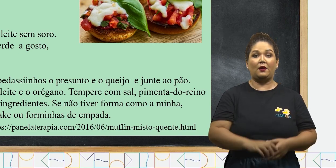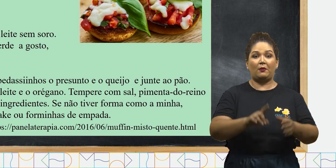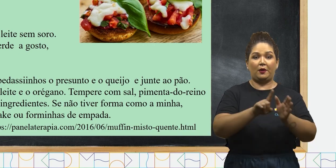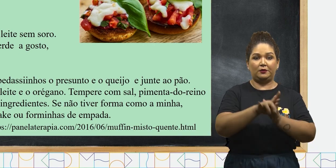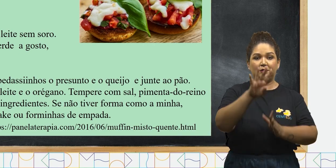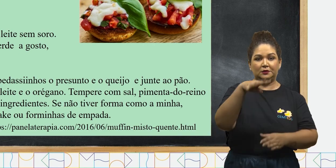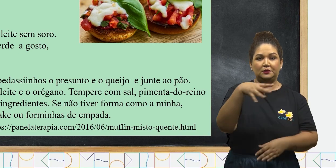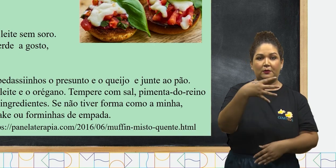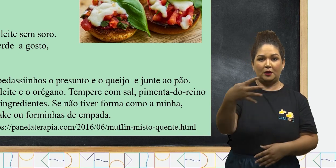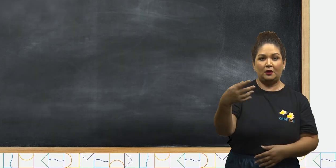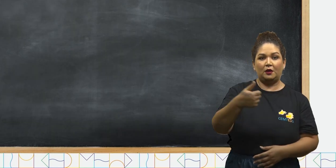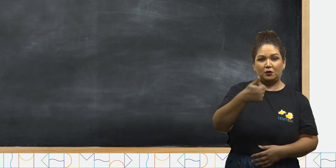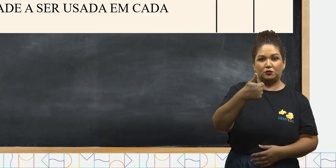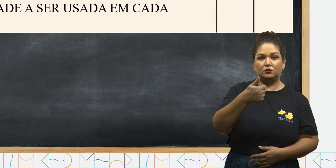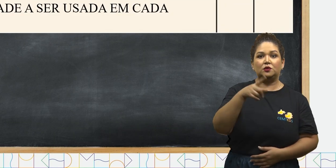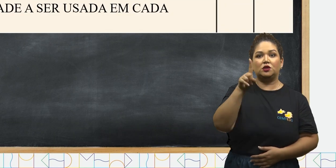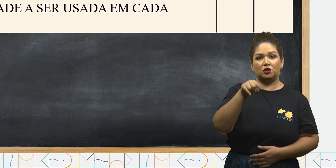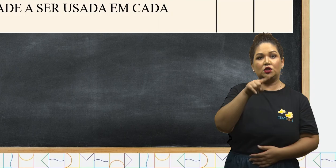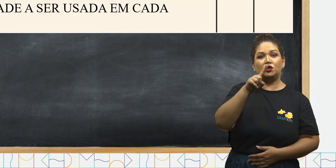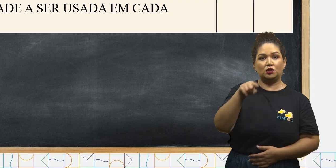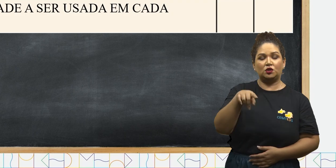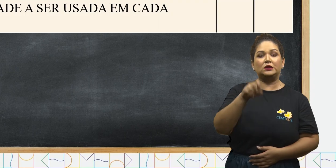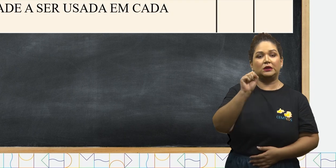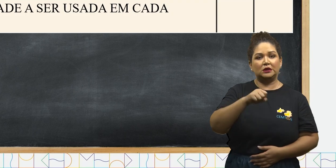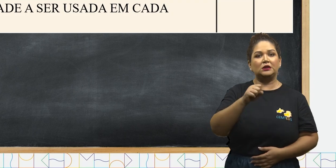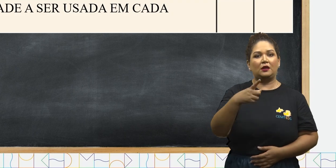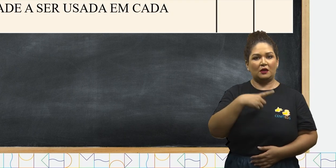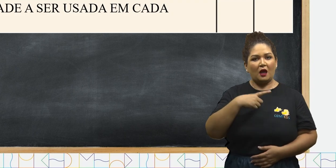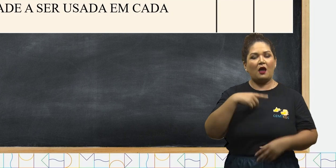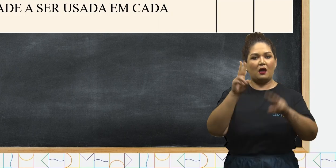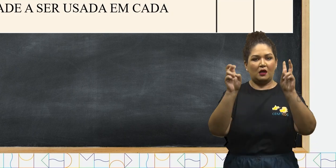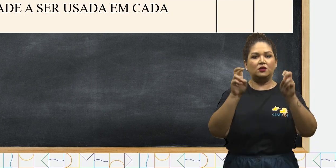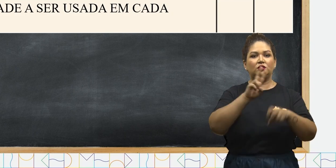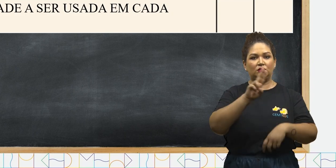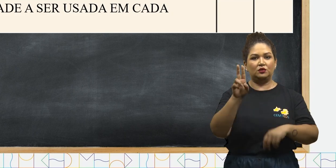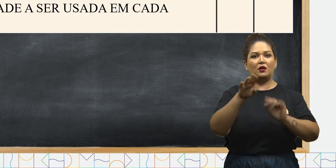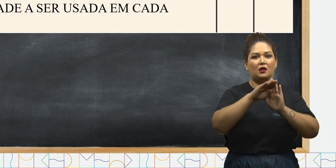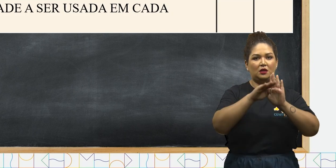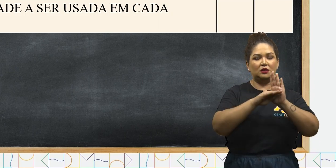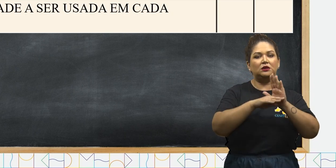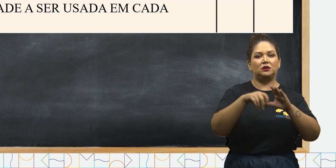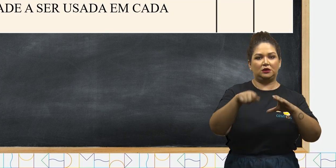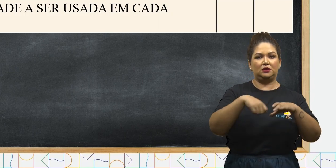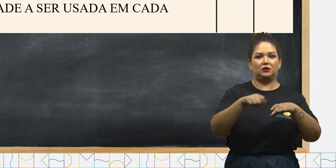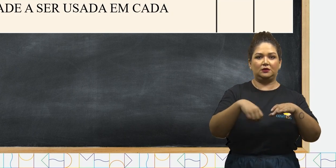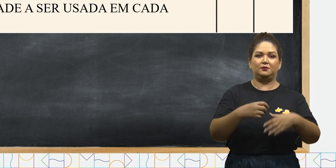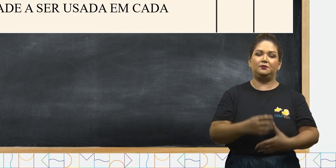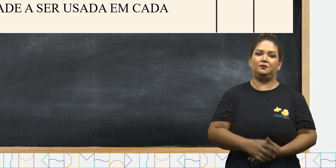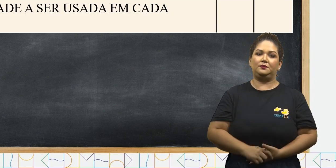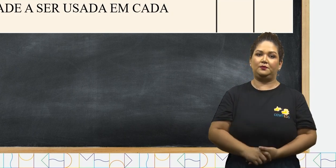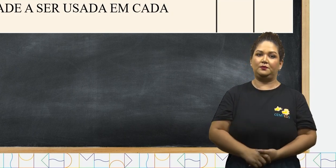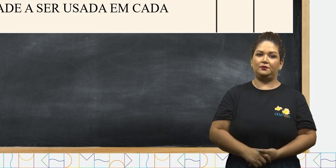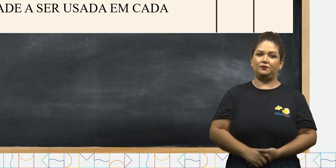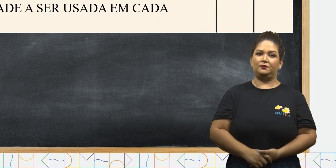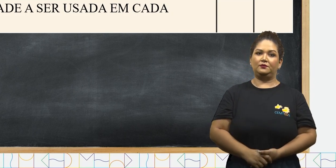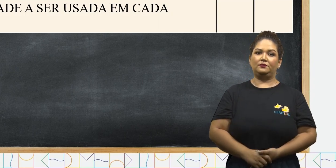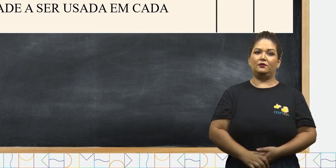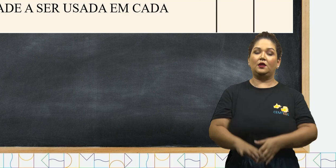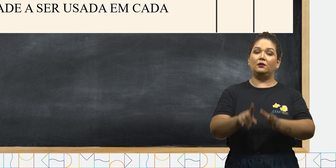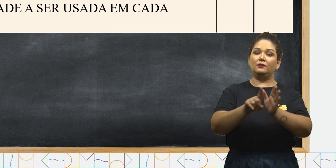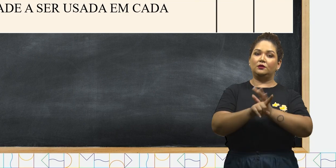no sim, pois há um título nesta receita. Avancemos para a segunda